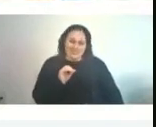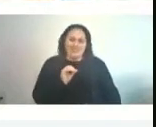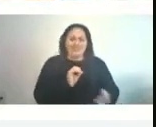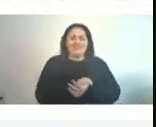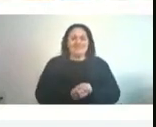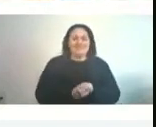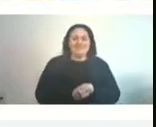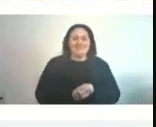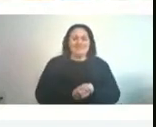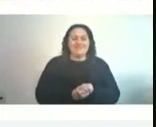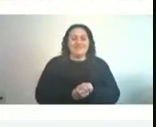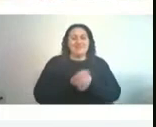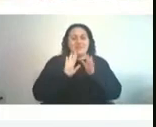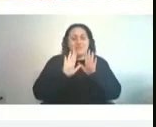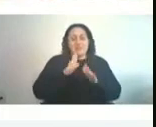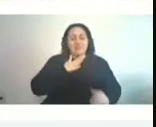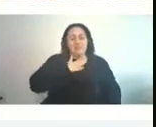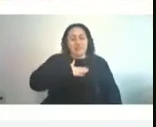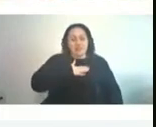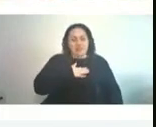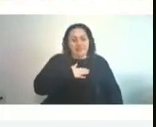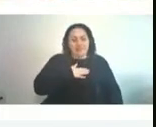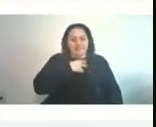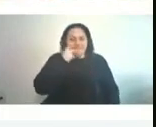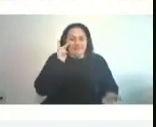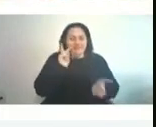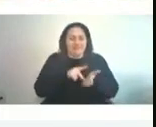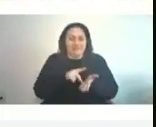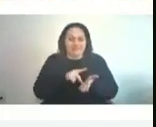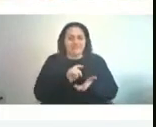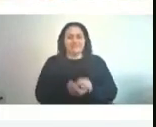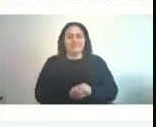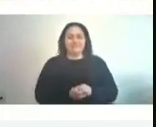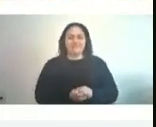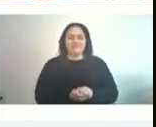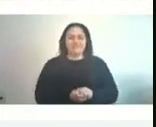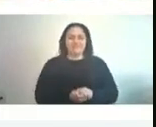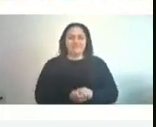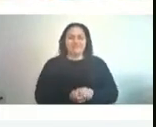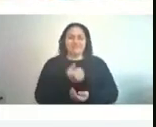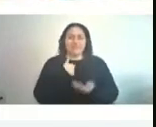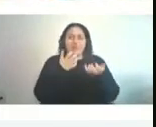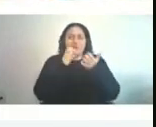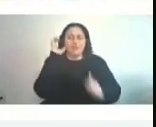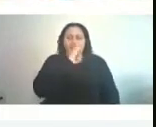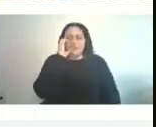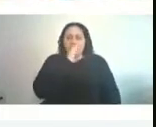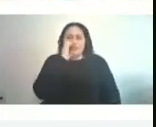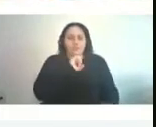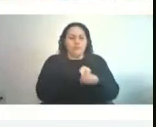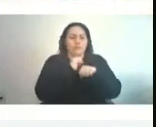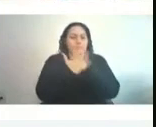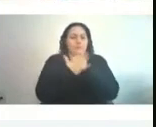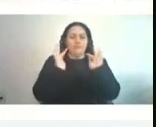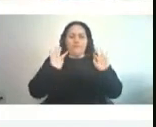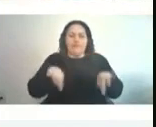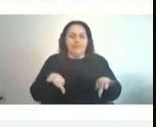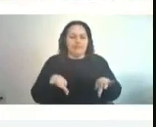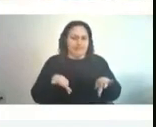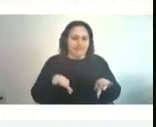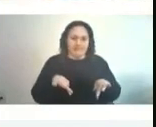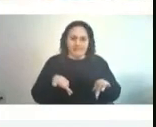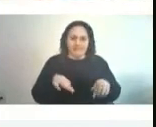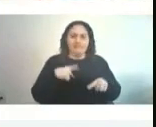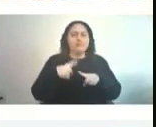para mim, confesso que tô louca que a pandemia passe, né? Porque por mais